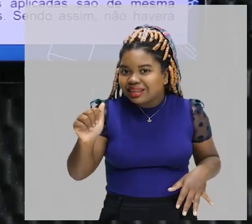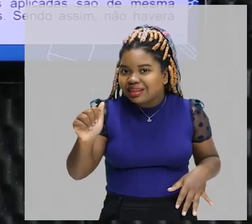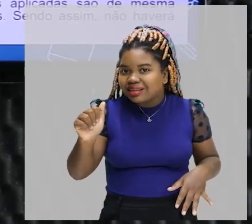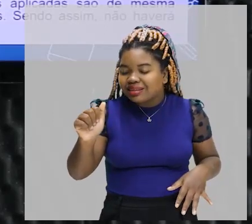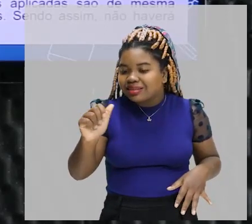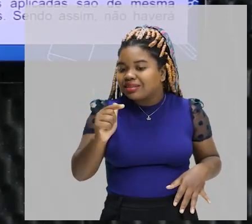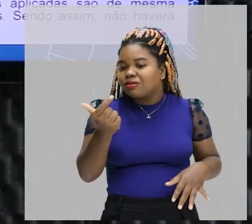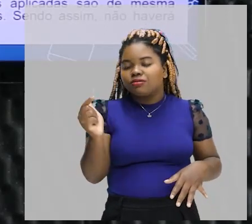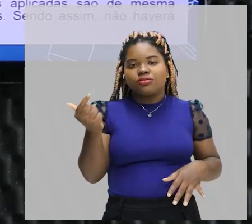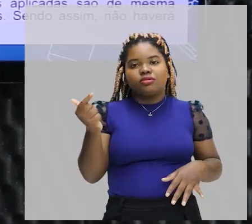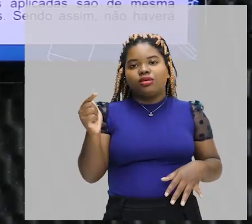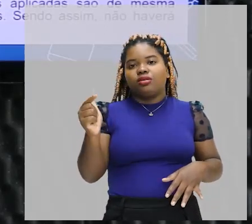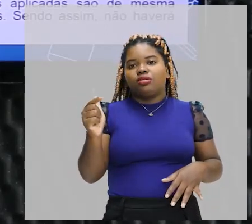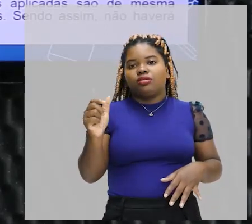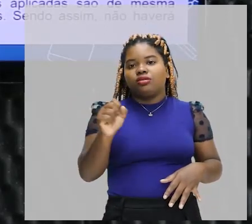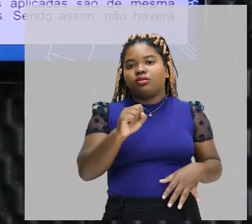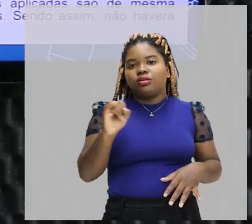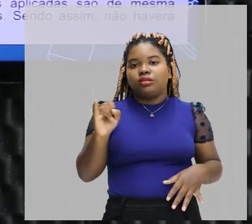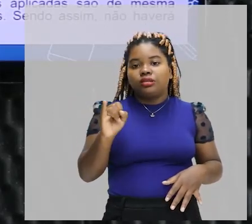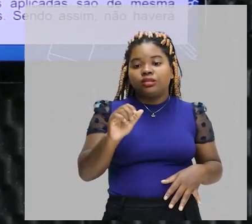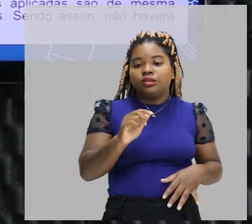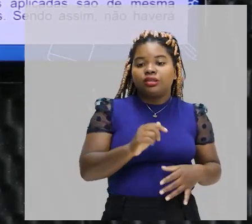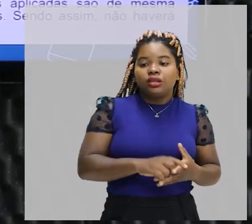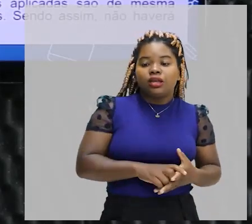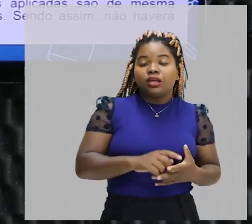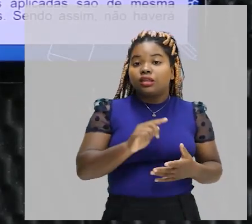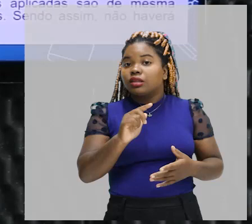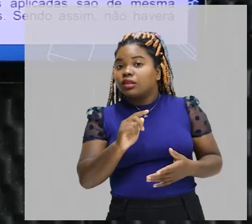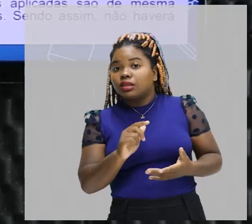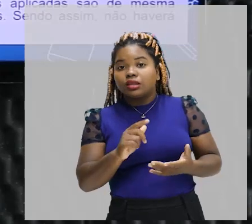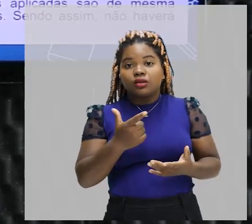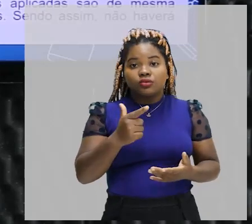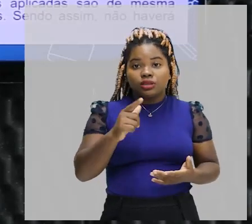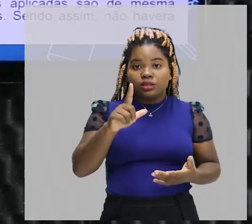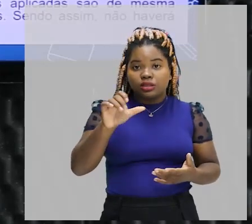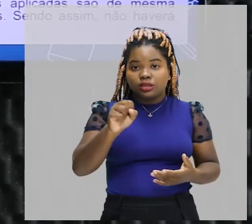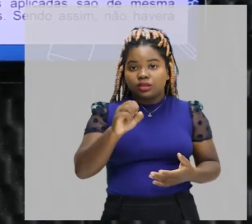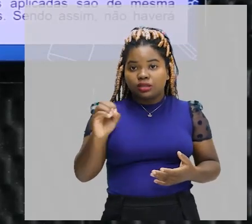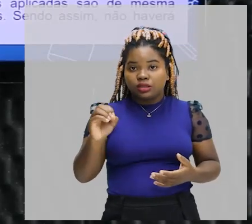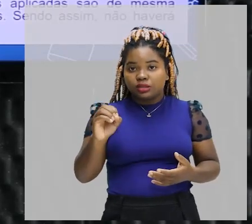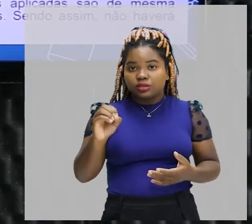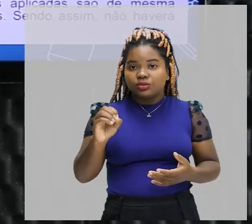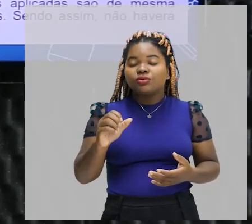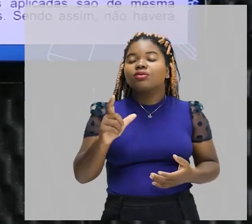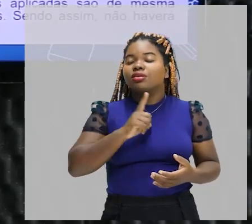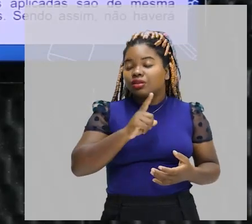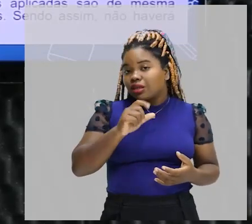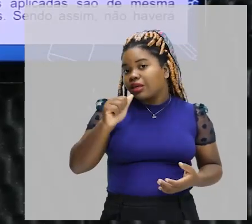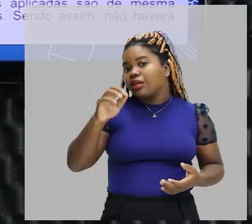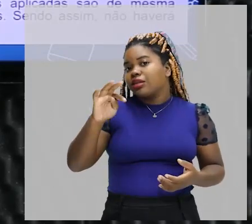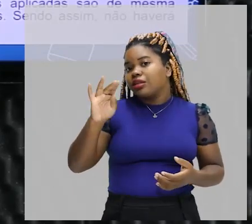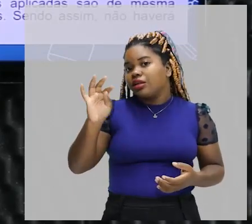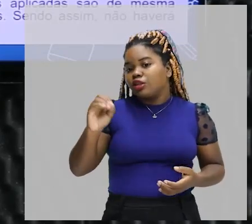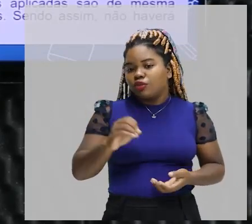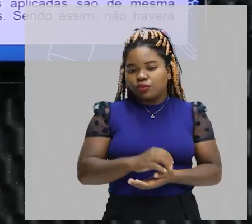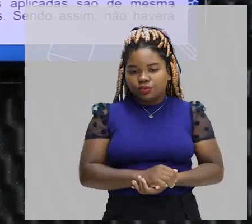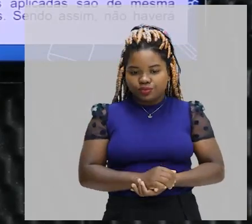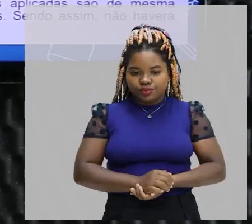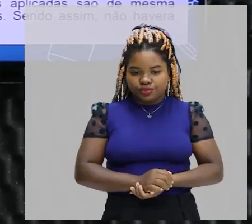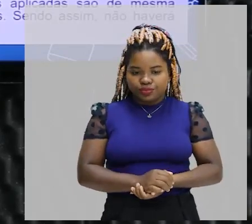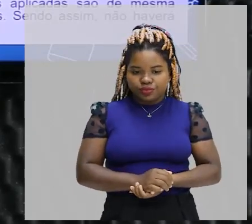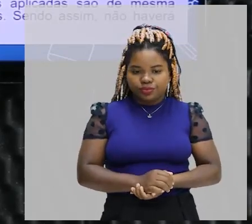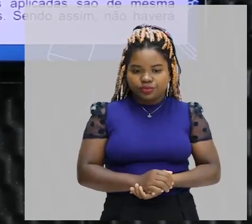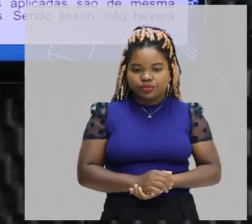mínimo. Se ela for muito rugosa, o atrito ele é máximo, tá ok? Vamos lá. Então ele diz